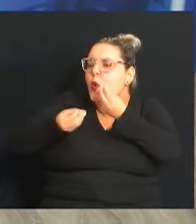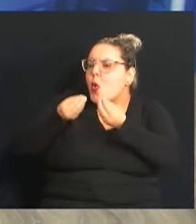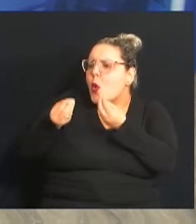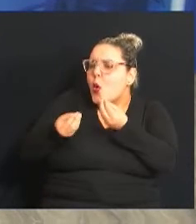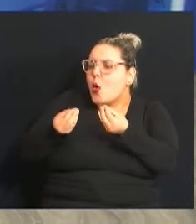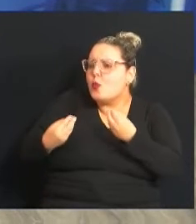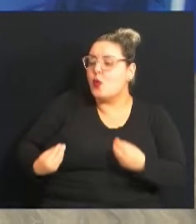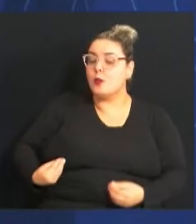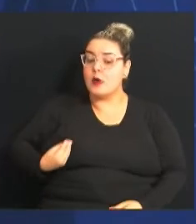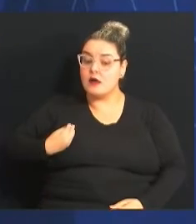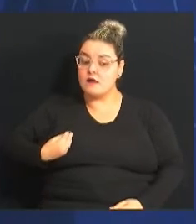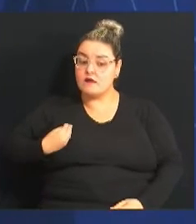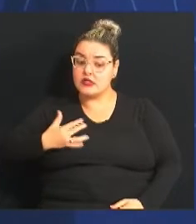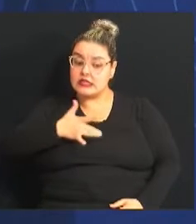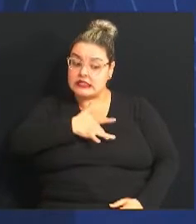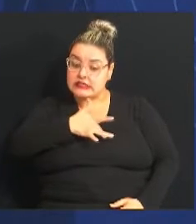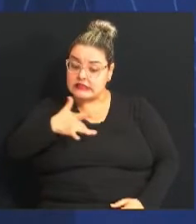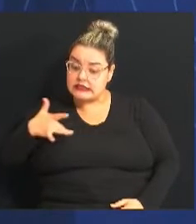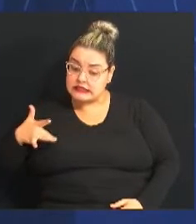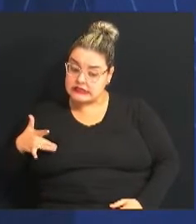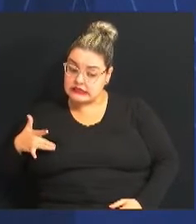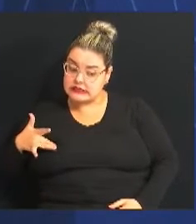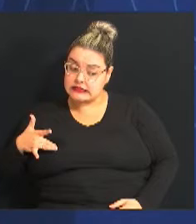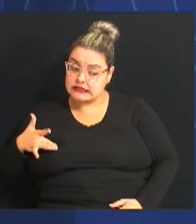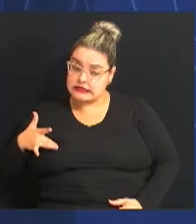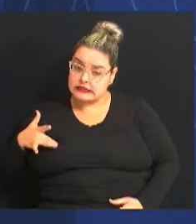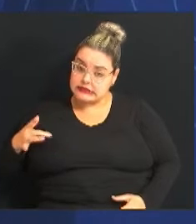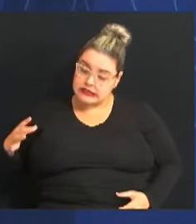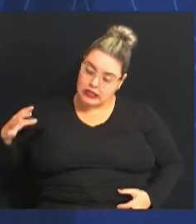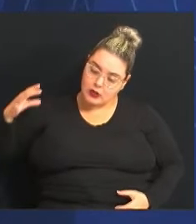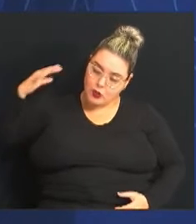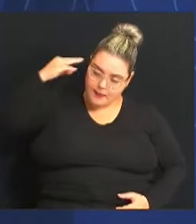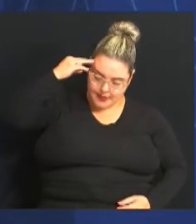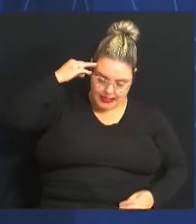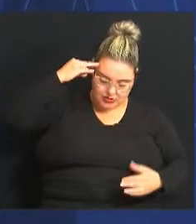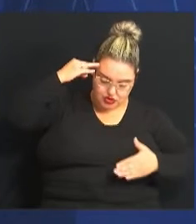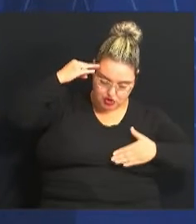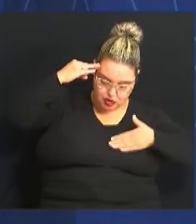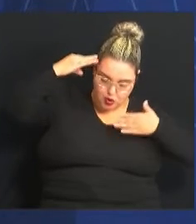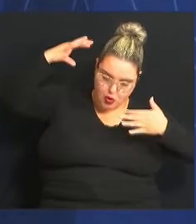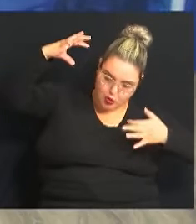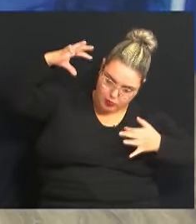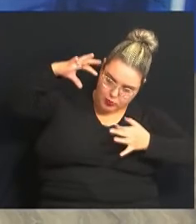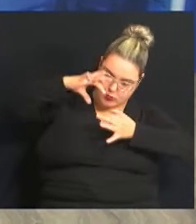vida saudável de conexão entre corpo e mente?